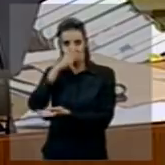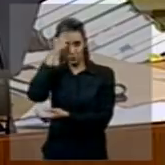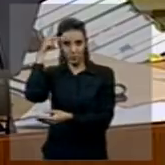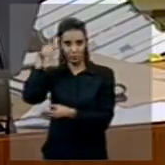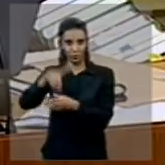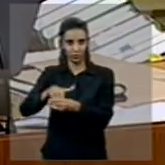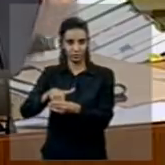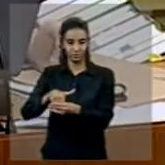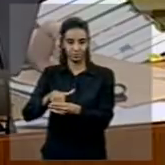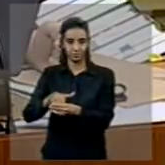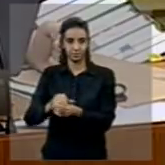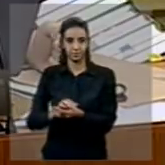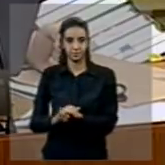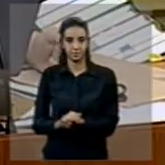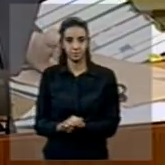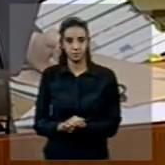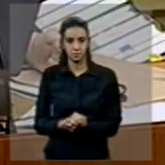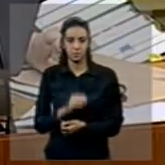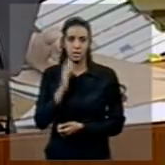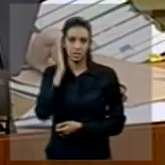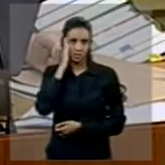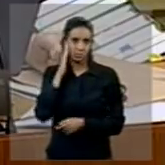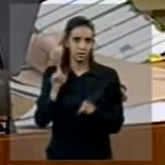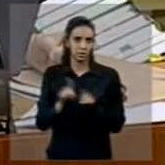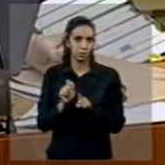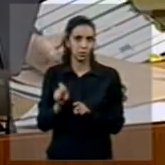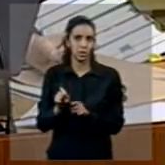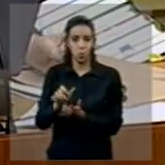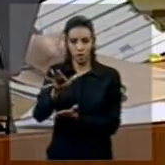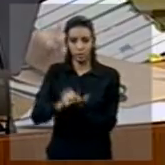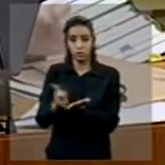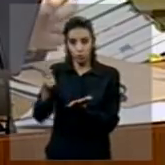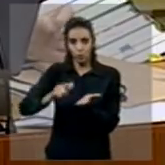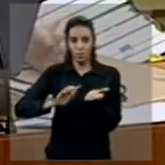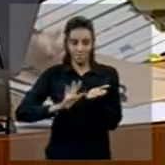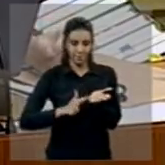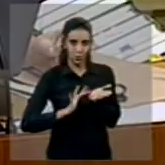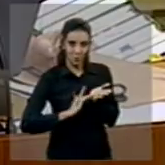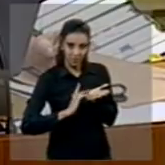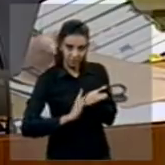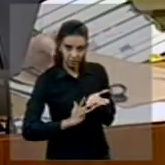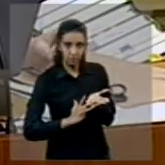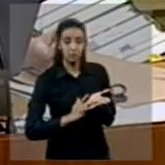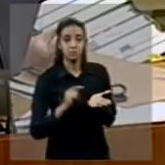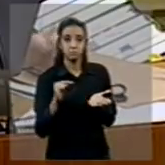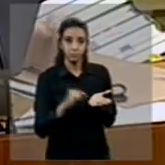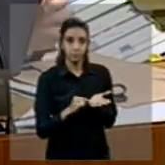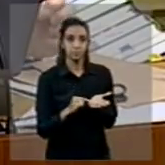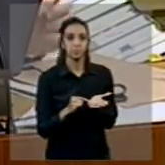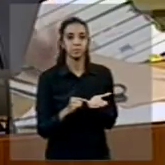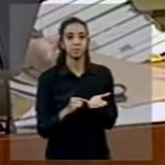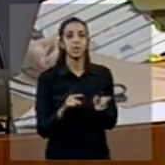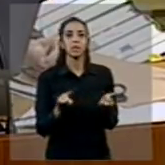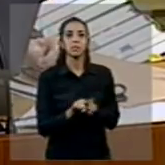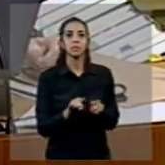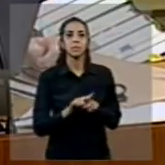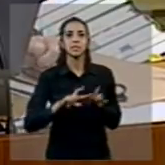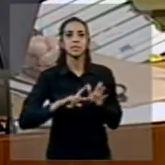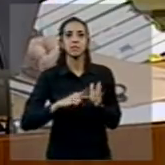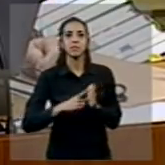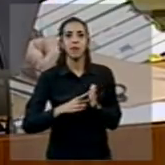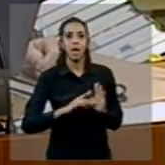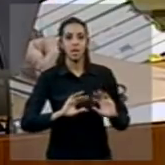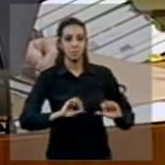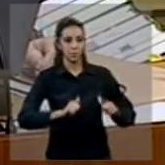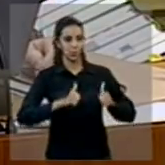votar. Sabe-se, ademais, que o recadastramento biométrico é reconhecidamente um aprimoramento do